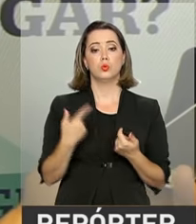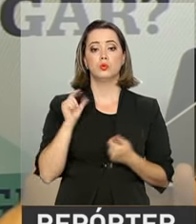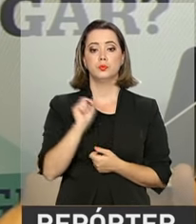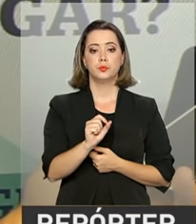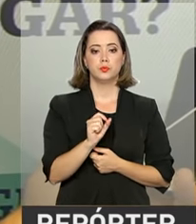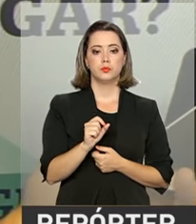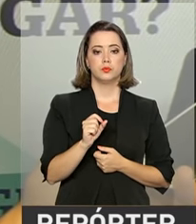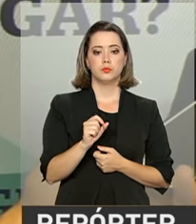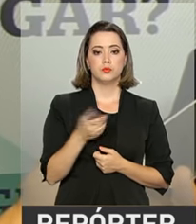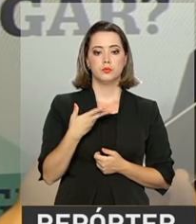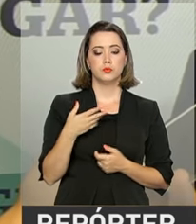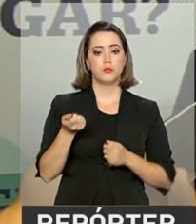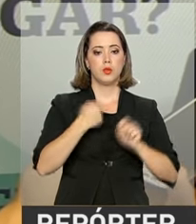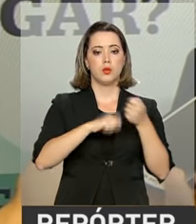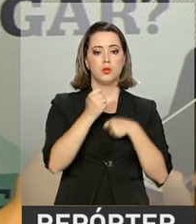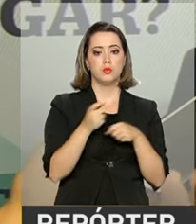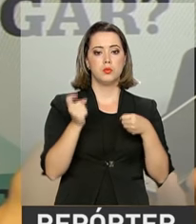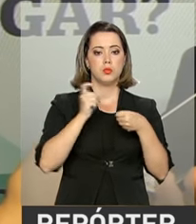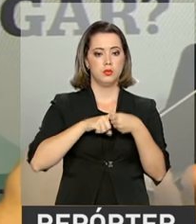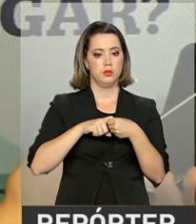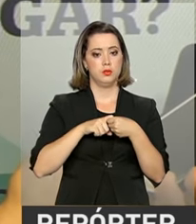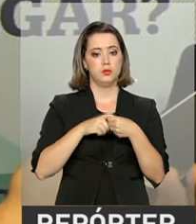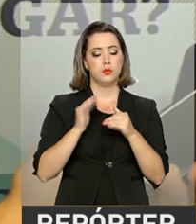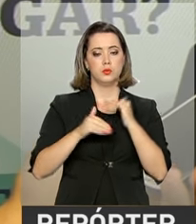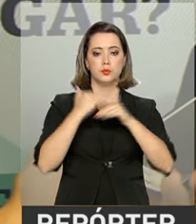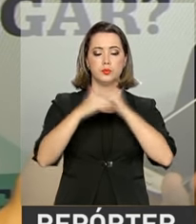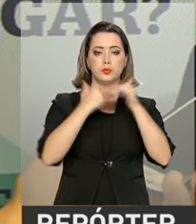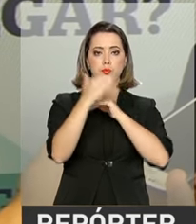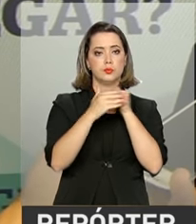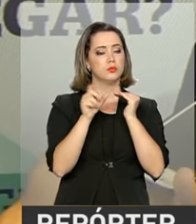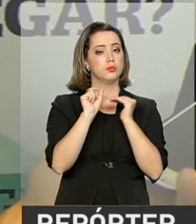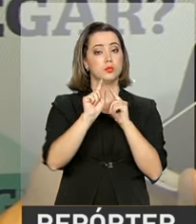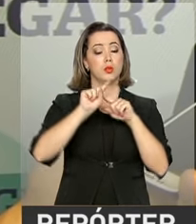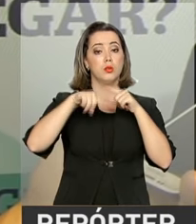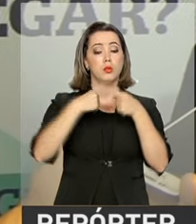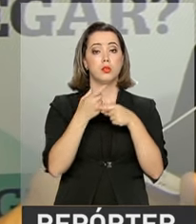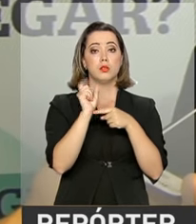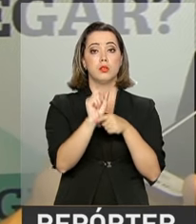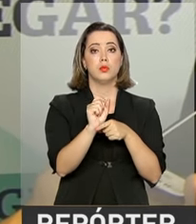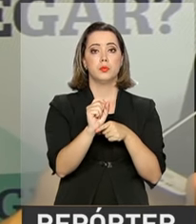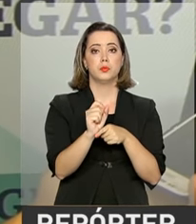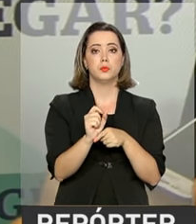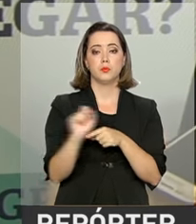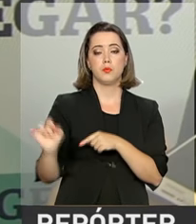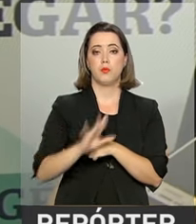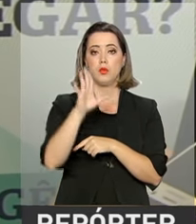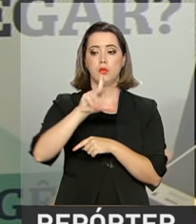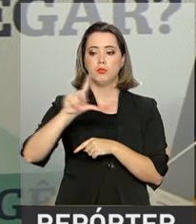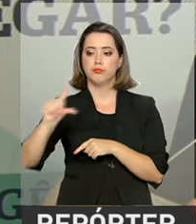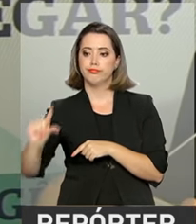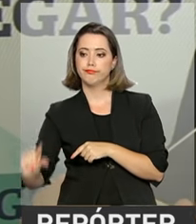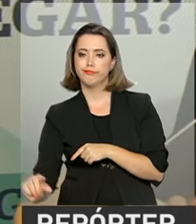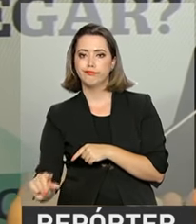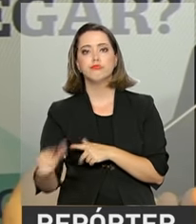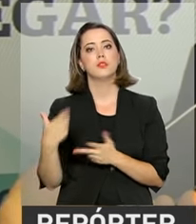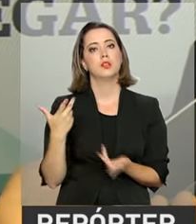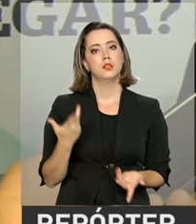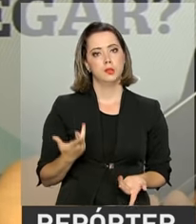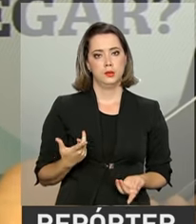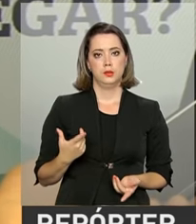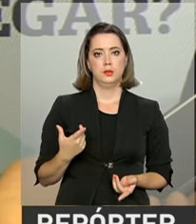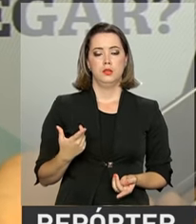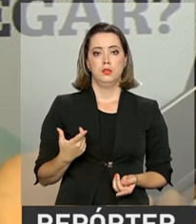a volta ao normal por outro lado não cair fortemente e